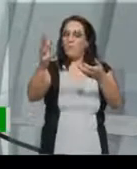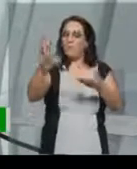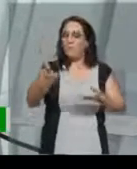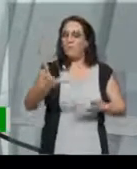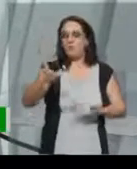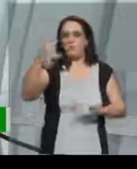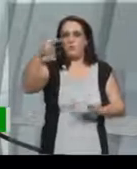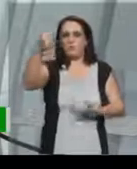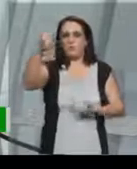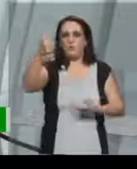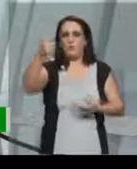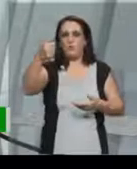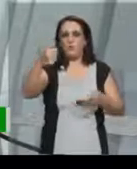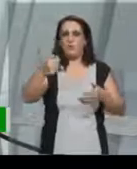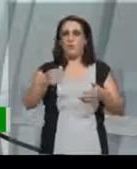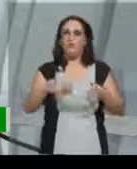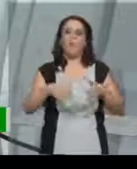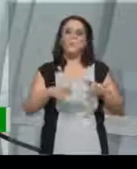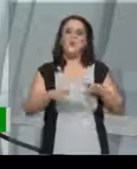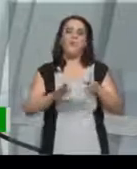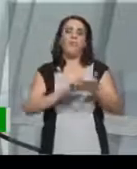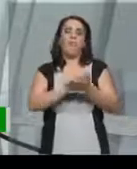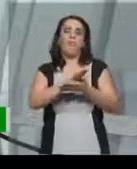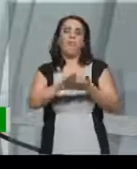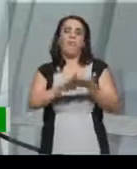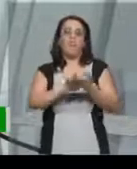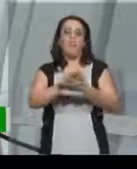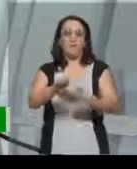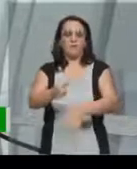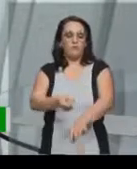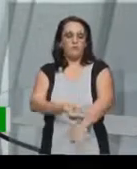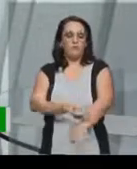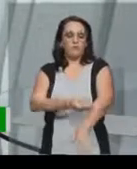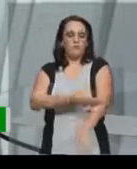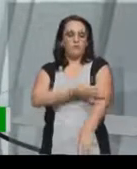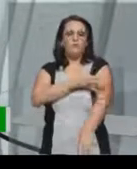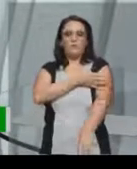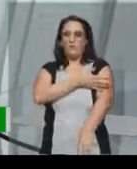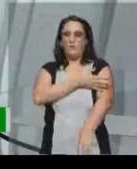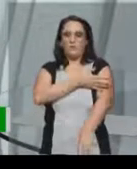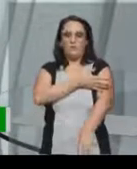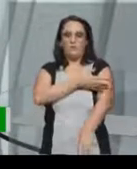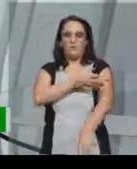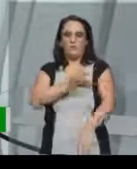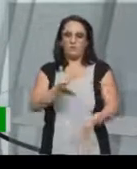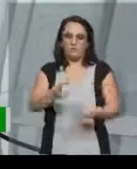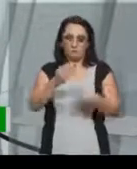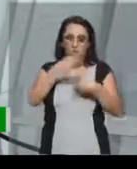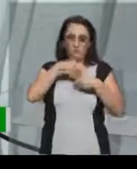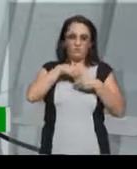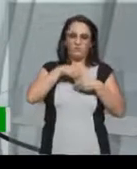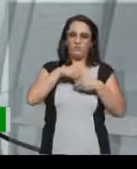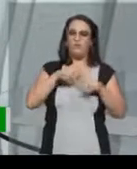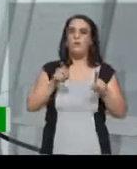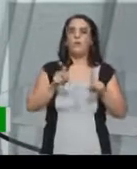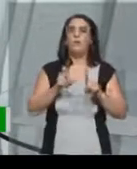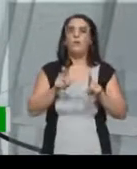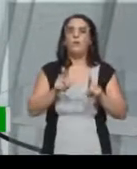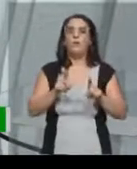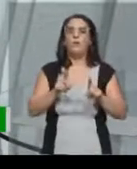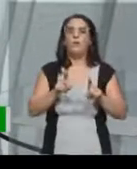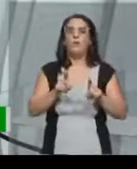de emoção, de subjetividade. Então, essa linguagem